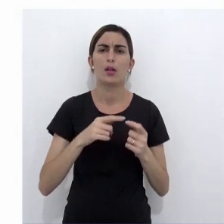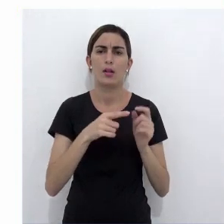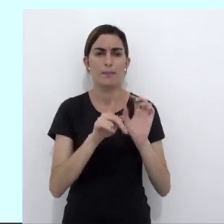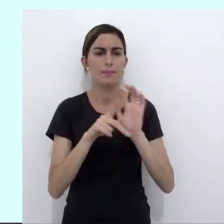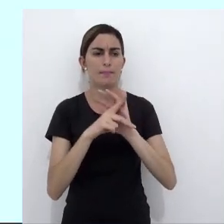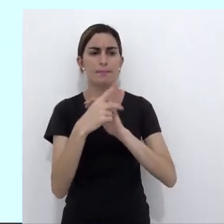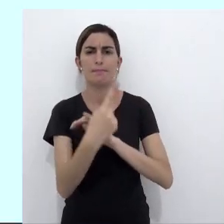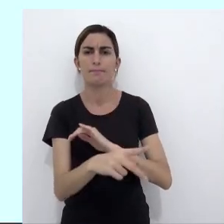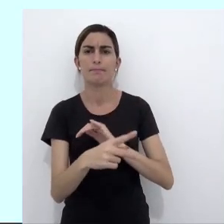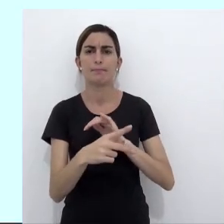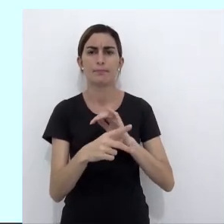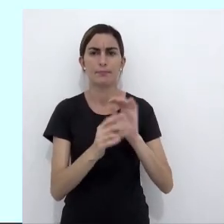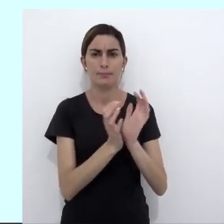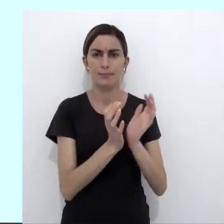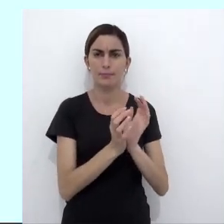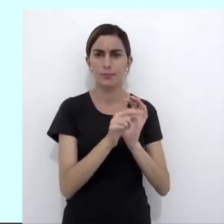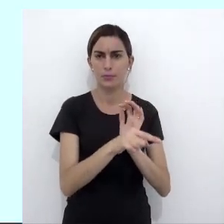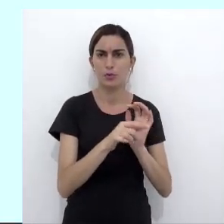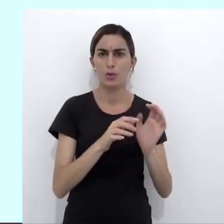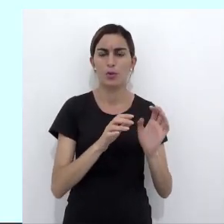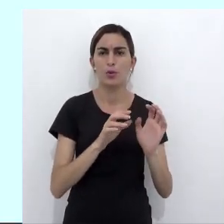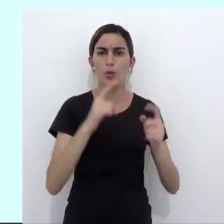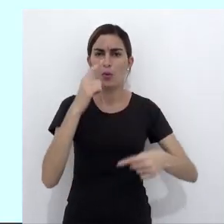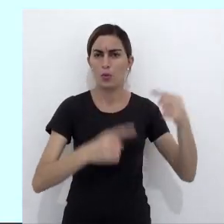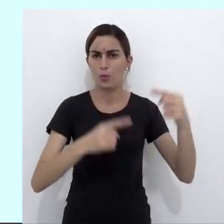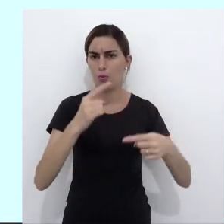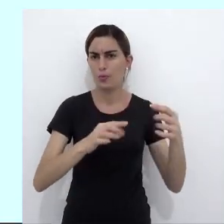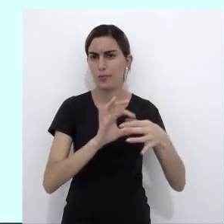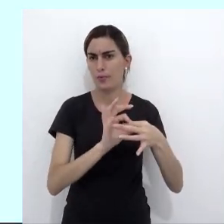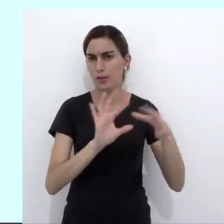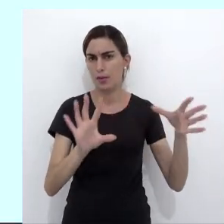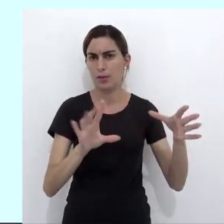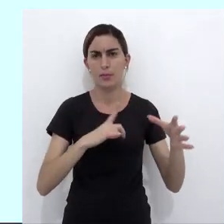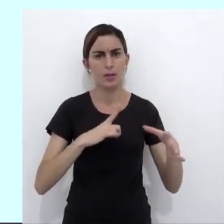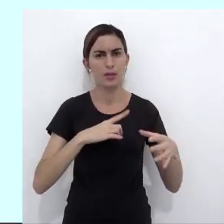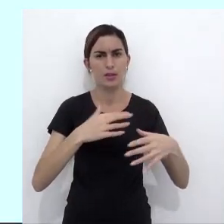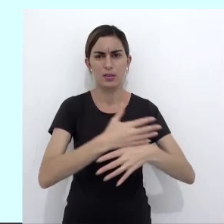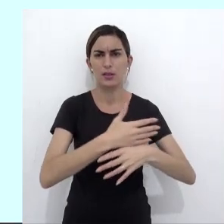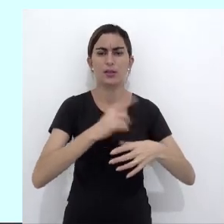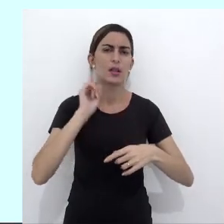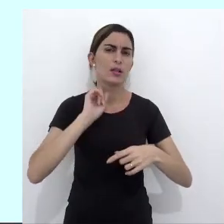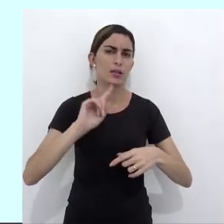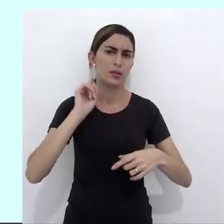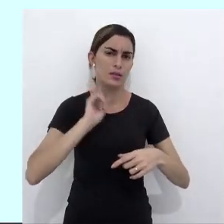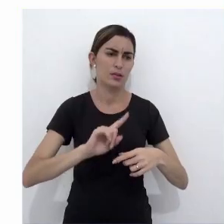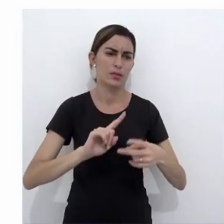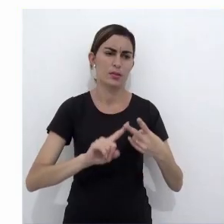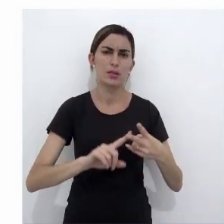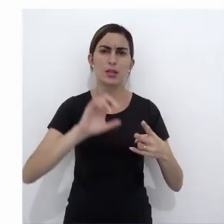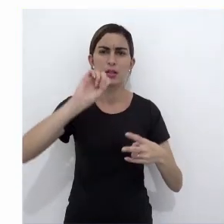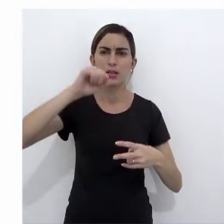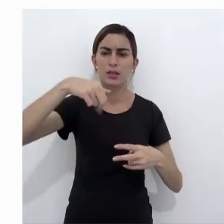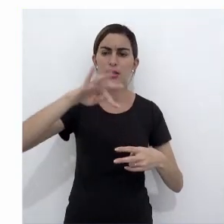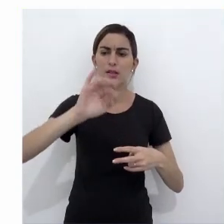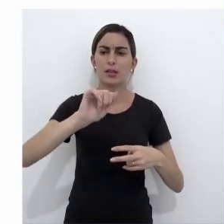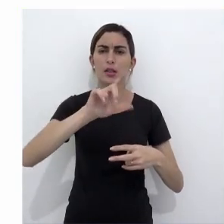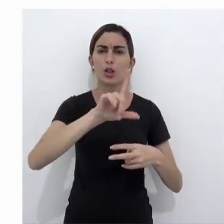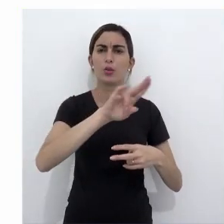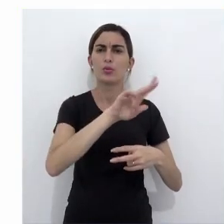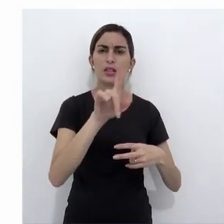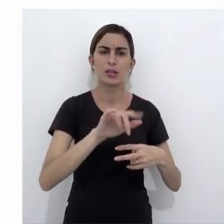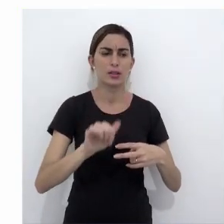está relacionado aí a um conflito que os liberais perderam numa cidade de Minas Gerais chamada de Santa Luzia. E